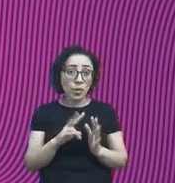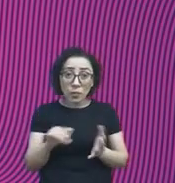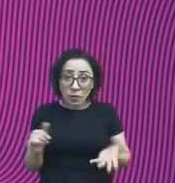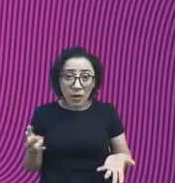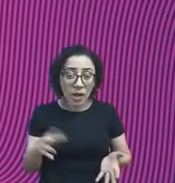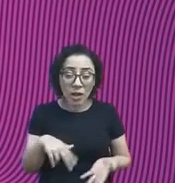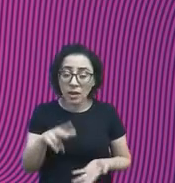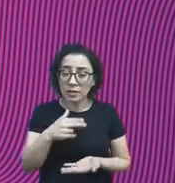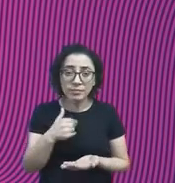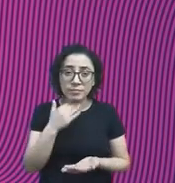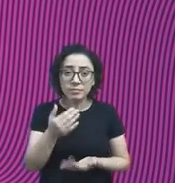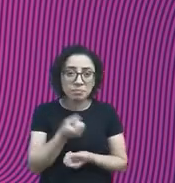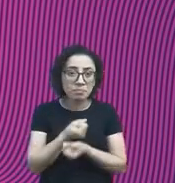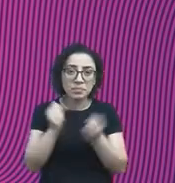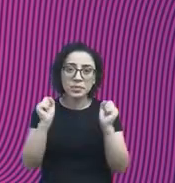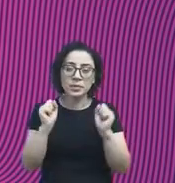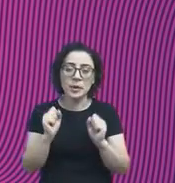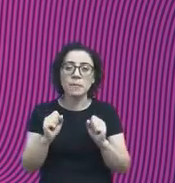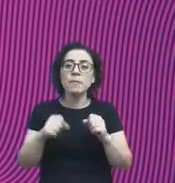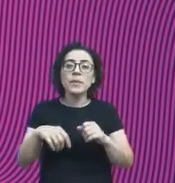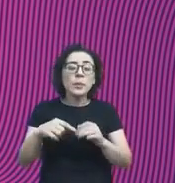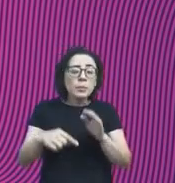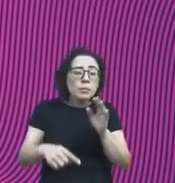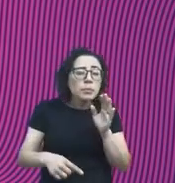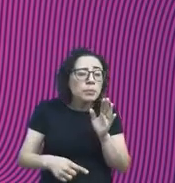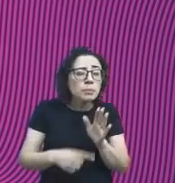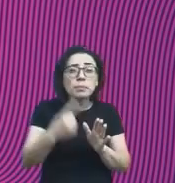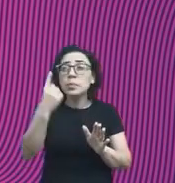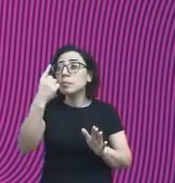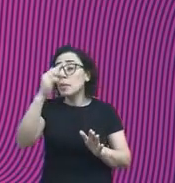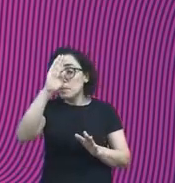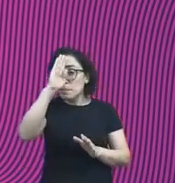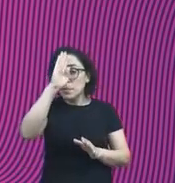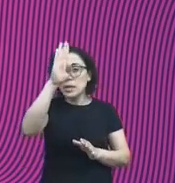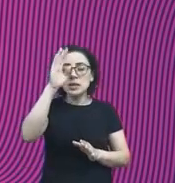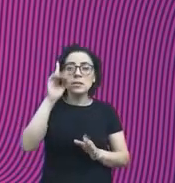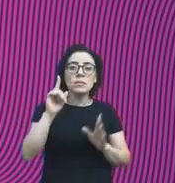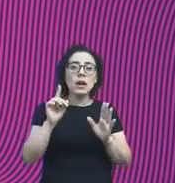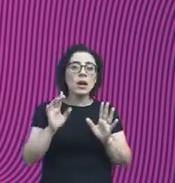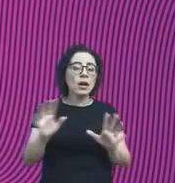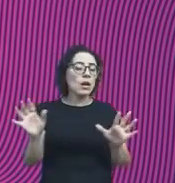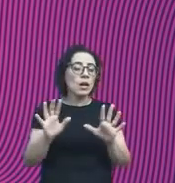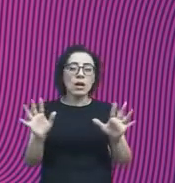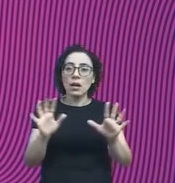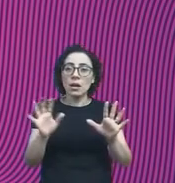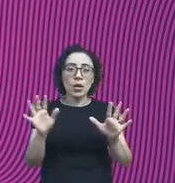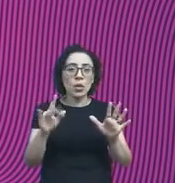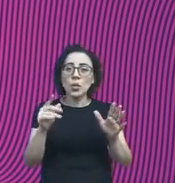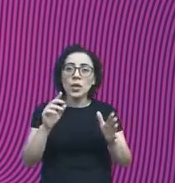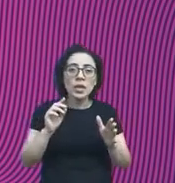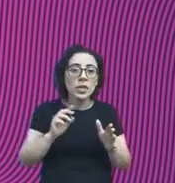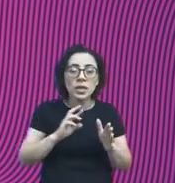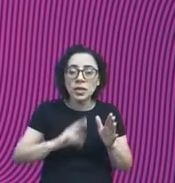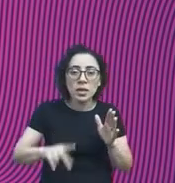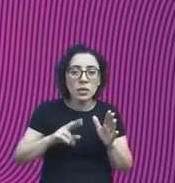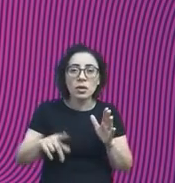no centro de tudo, uma vez mais, me parece que há necessidade